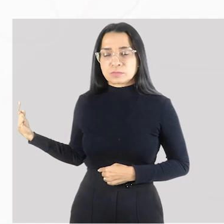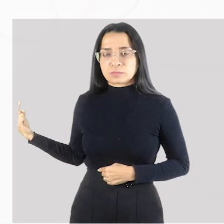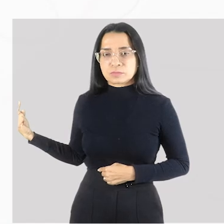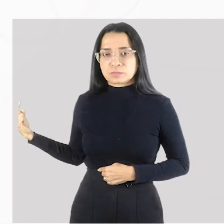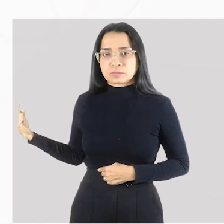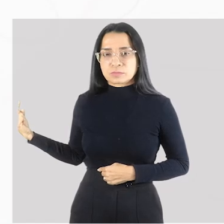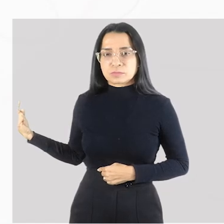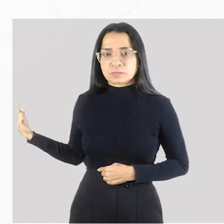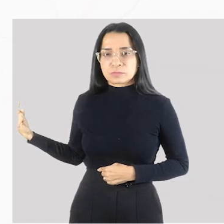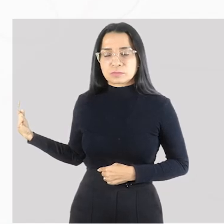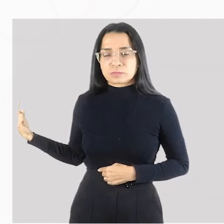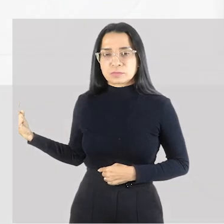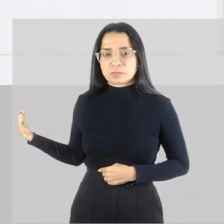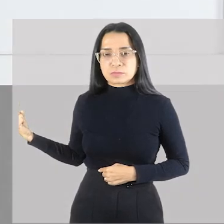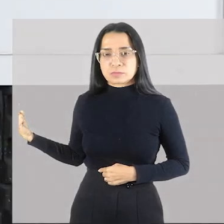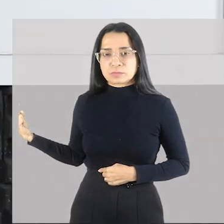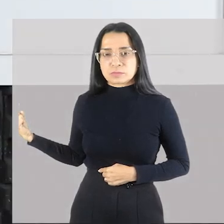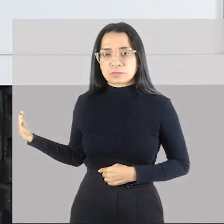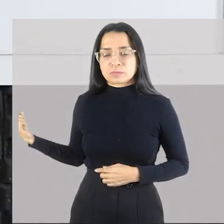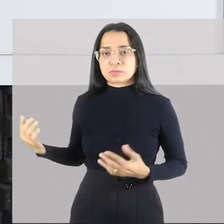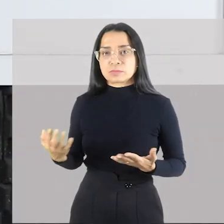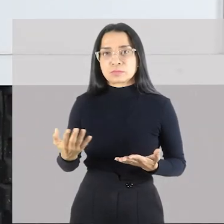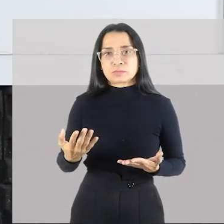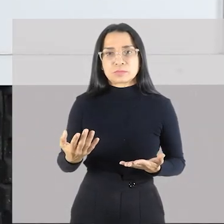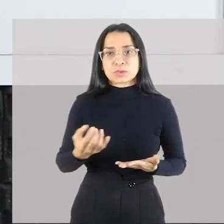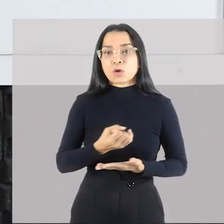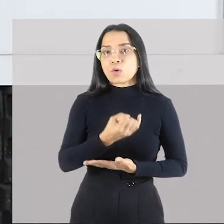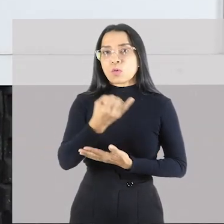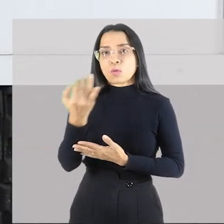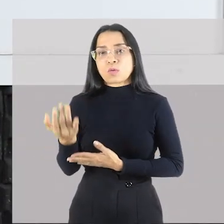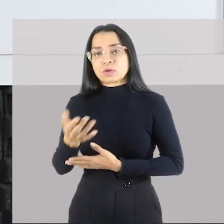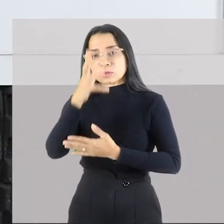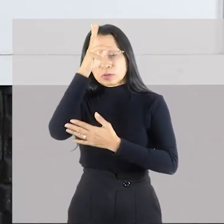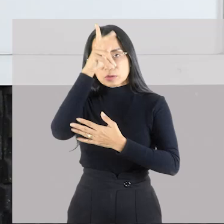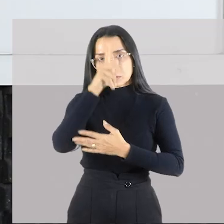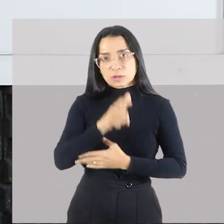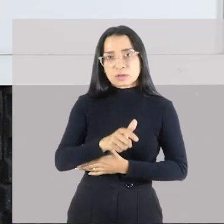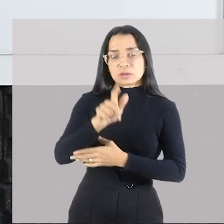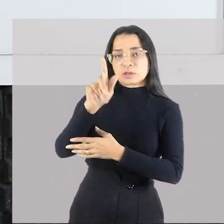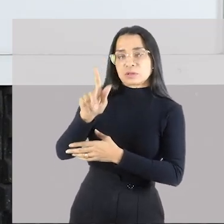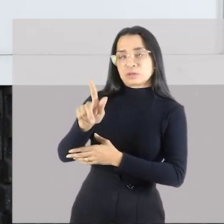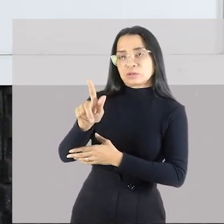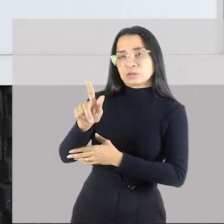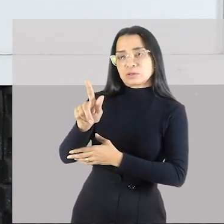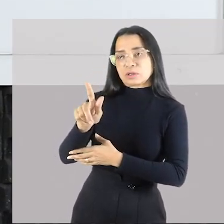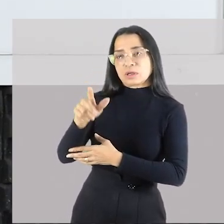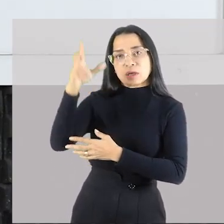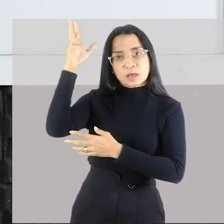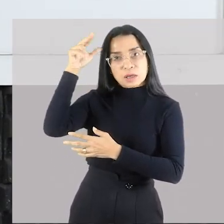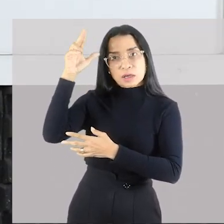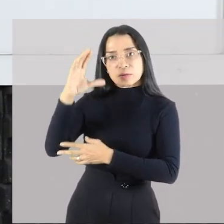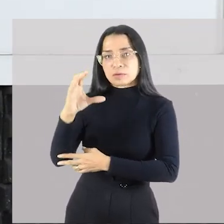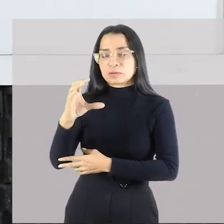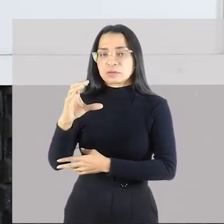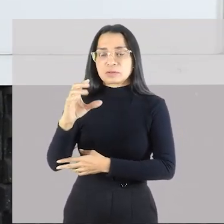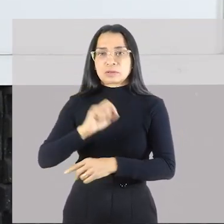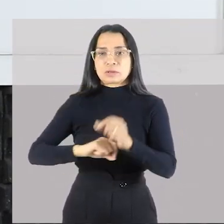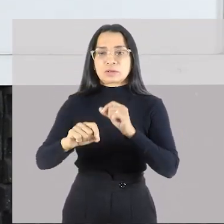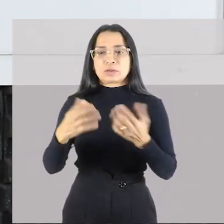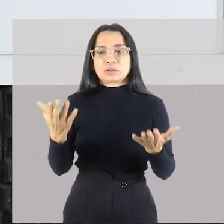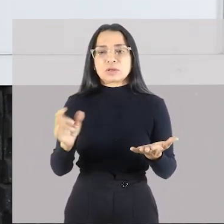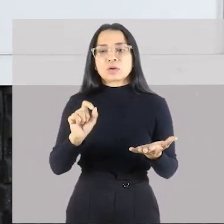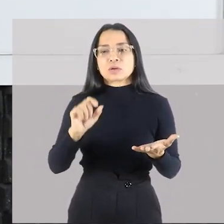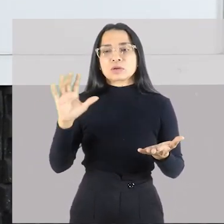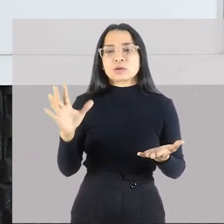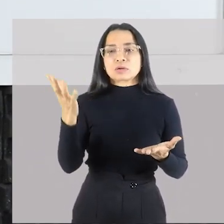os de 4 patas? Pessoal, eu chamei a quantidade de galinhas de G, a quantidade de cavalos de C. Né? Ora, então